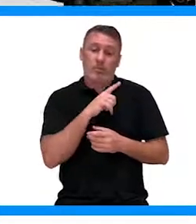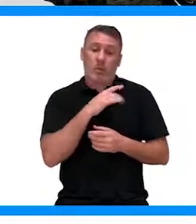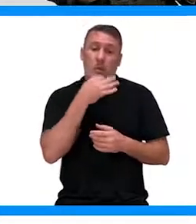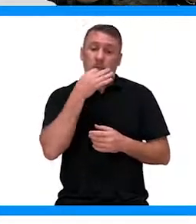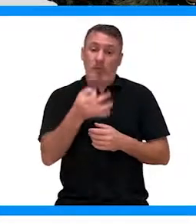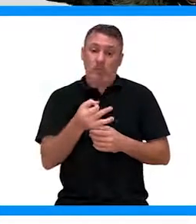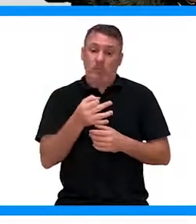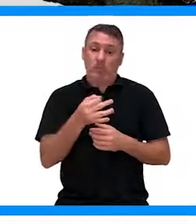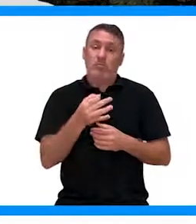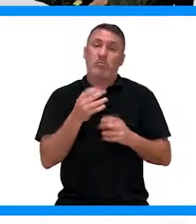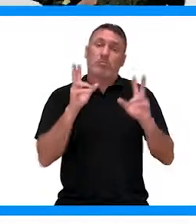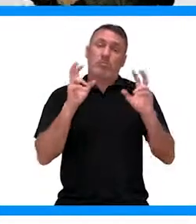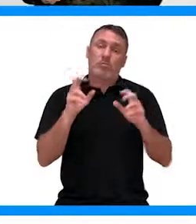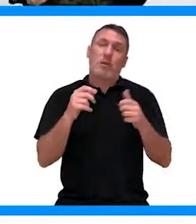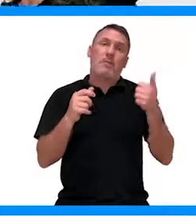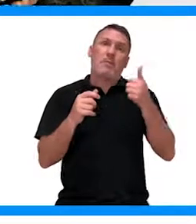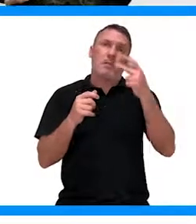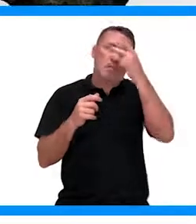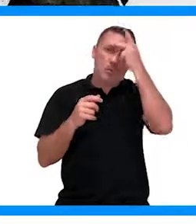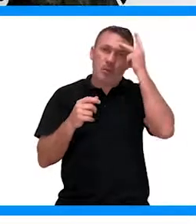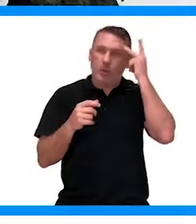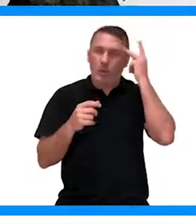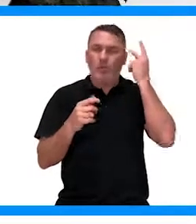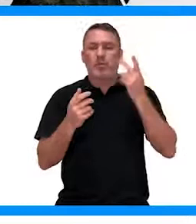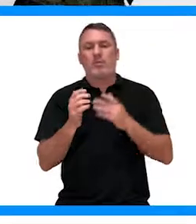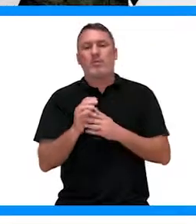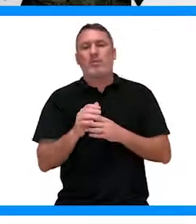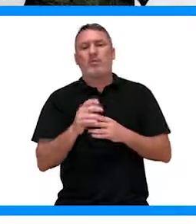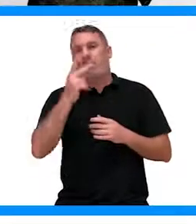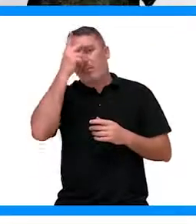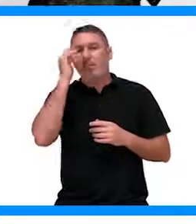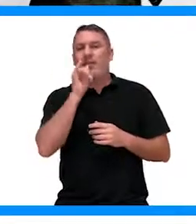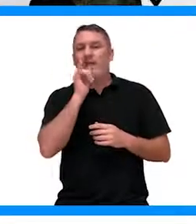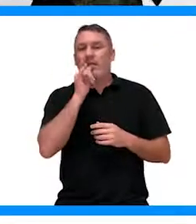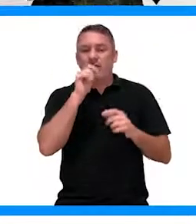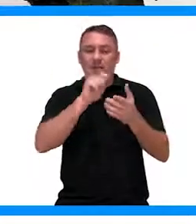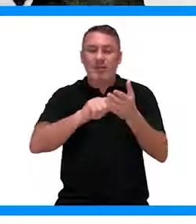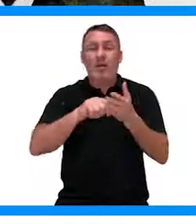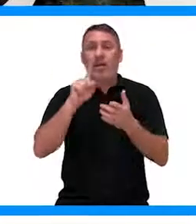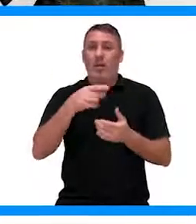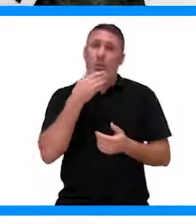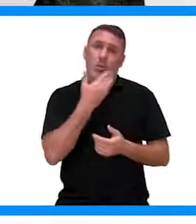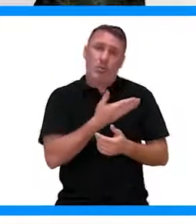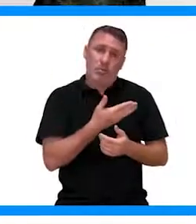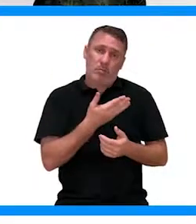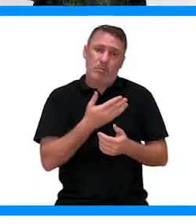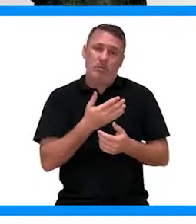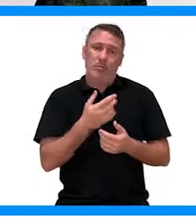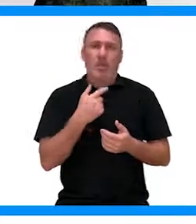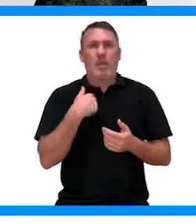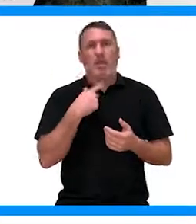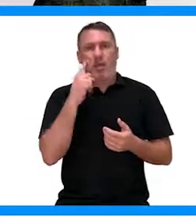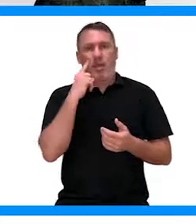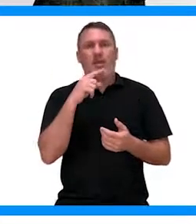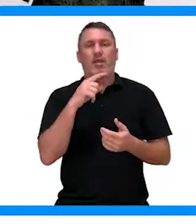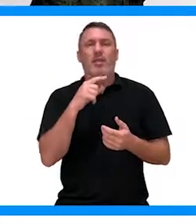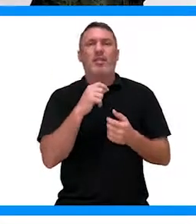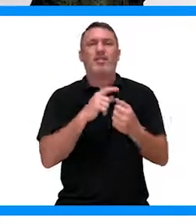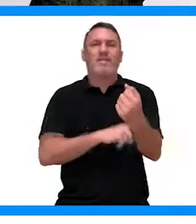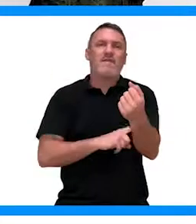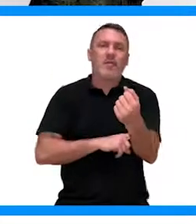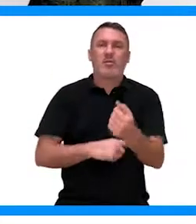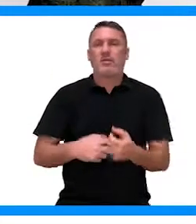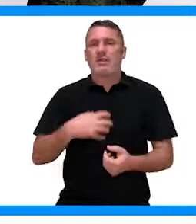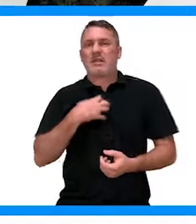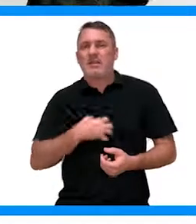que tem uma opinião pessoal, né? Tá em primeira pessoa, a gente vê que o narrador ele é masculino, né? Por estou nervoso,